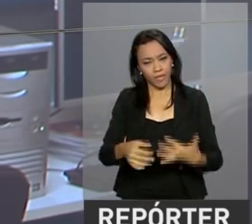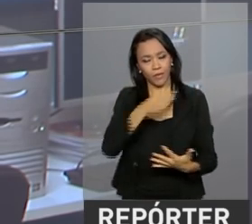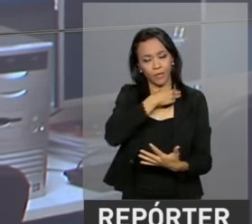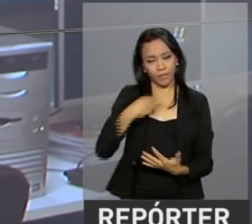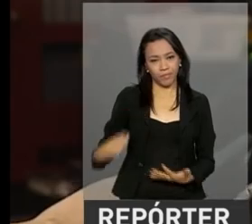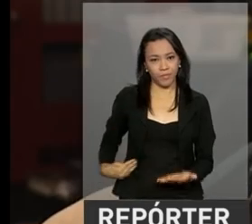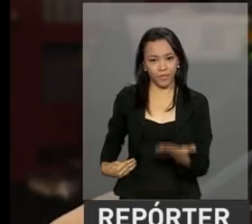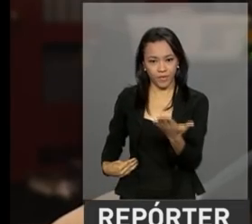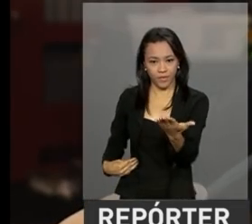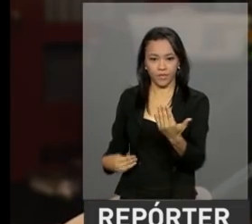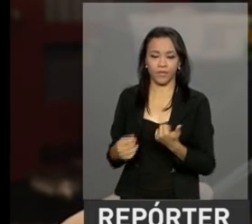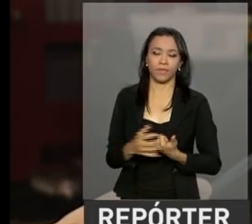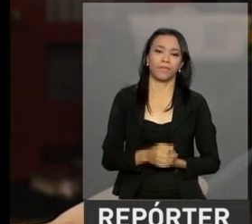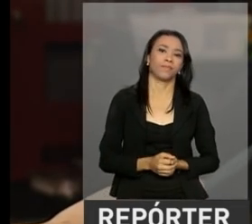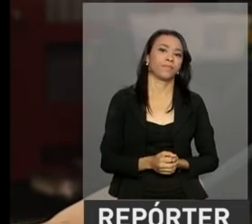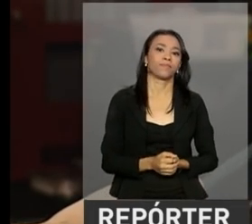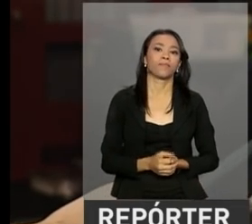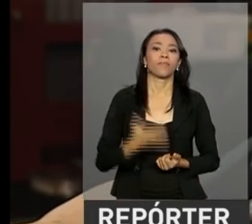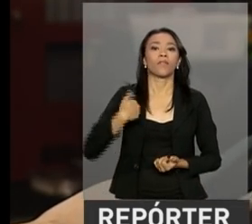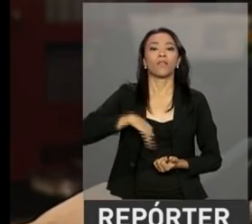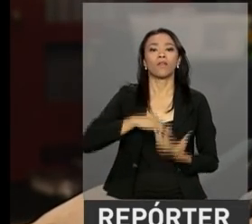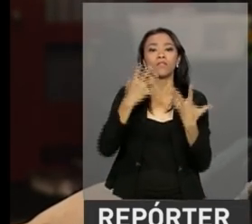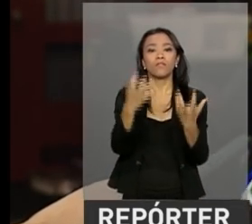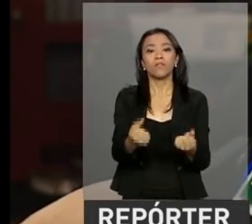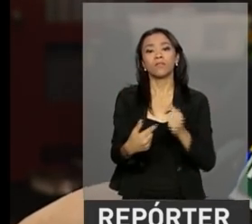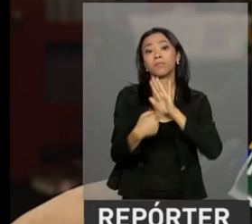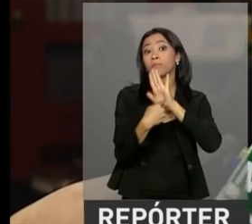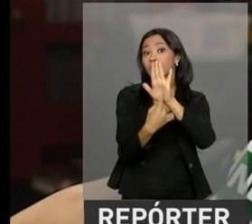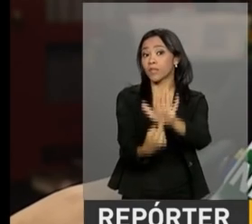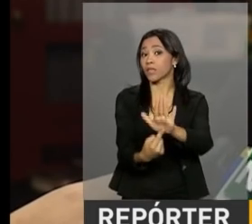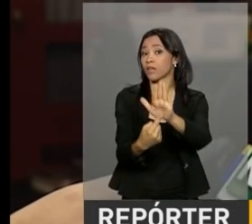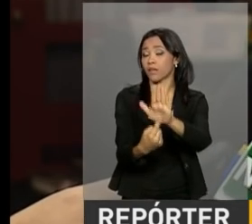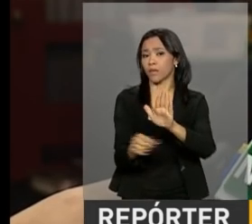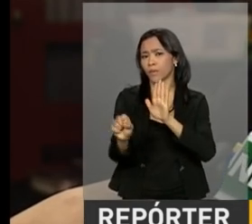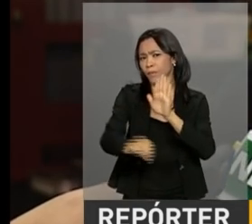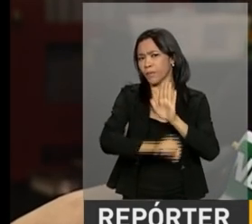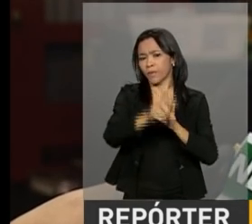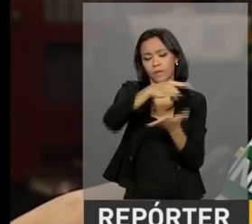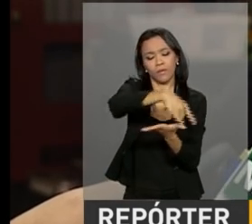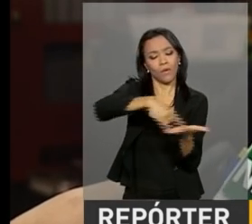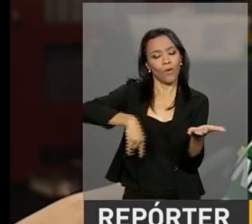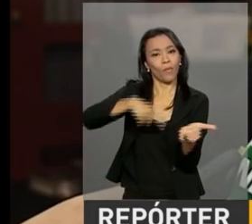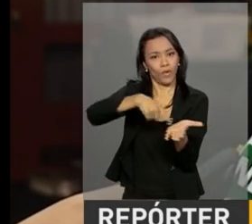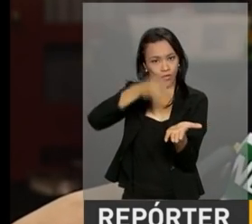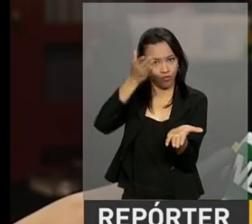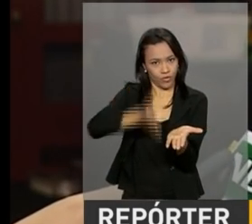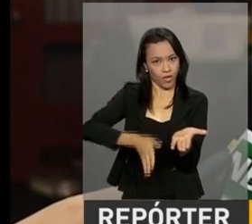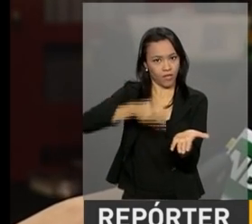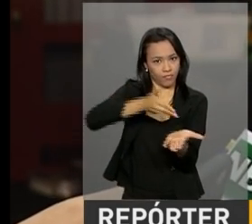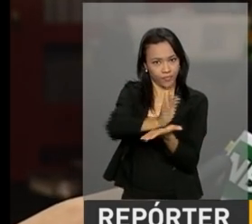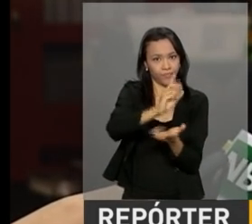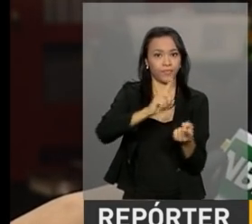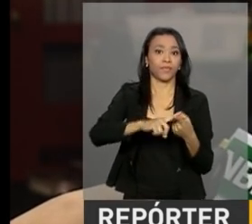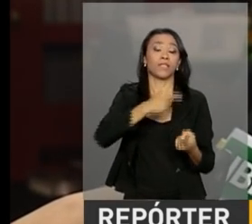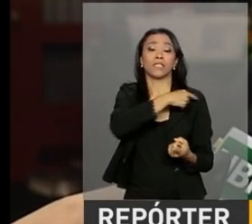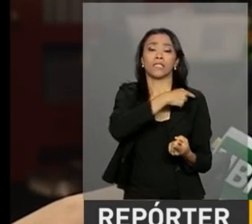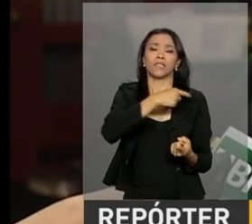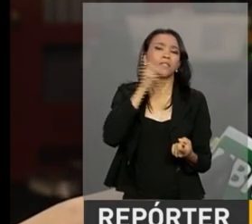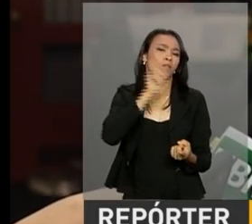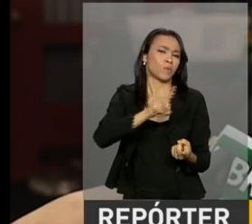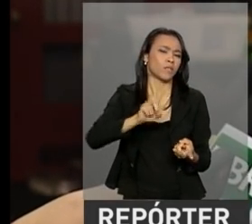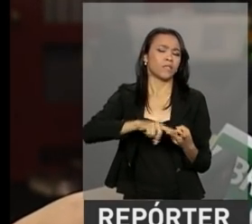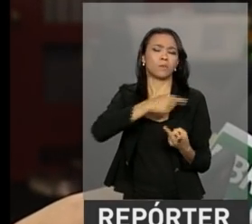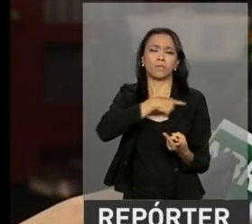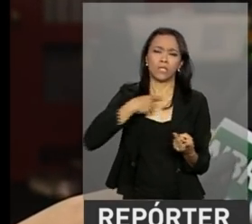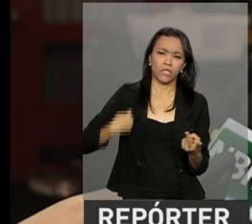Serra. Nós vamos apresentar o documento aprovado, Estados Unidos, China e muitos outros países